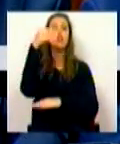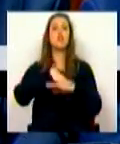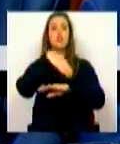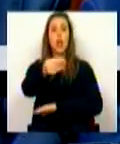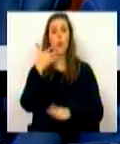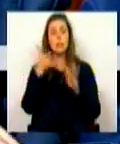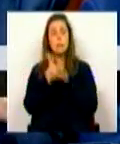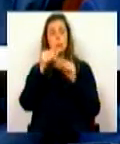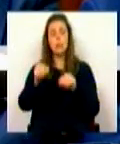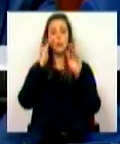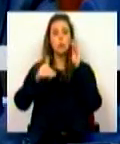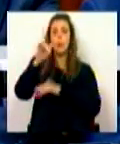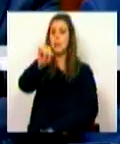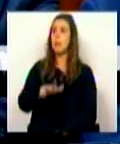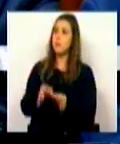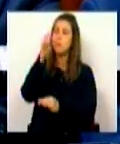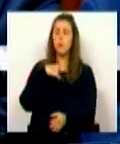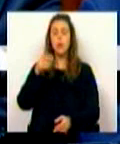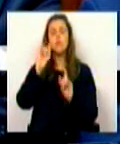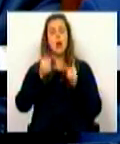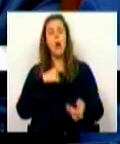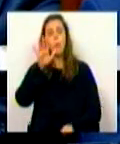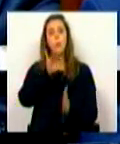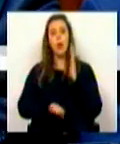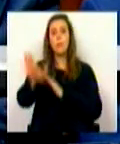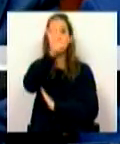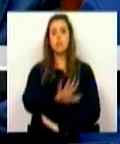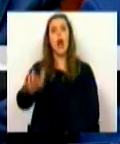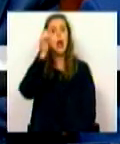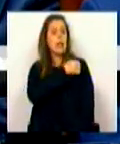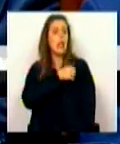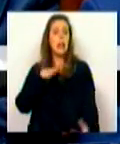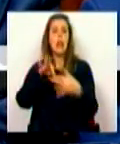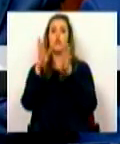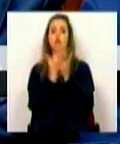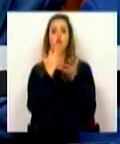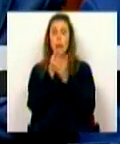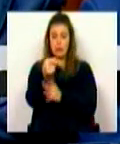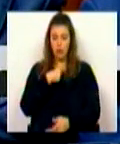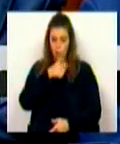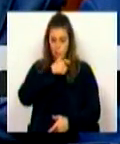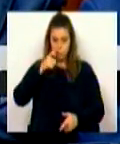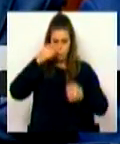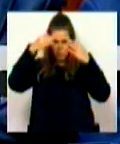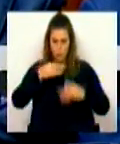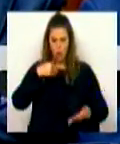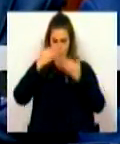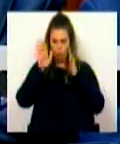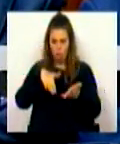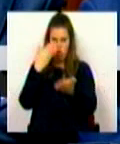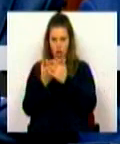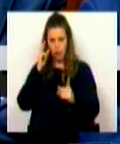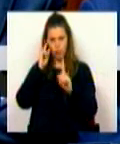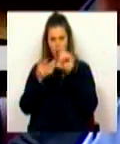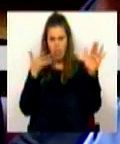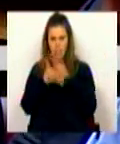E, finalmente, temos lançado o Programa Nacional de Alojamento Escolar, que é uma garantia efetiva da democratização no